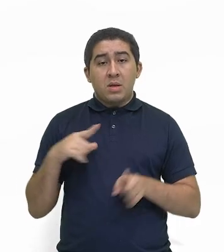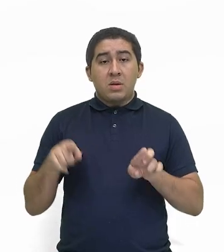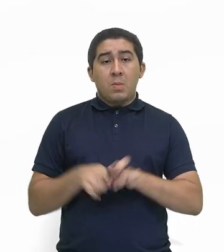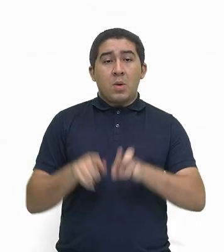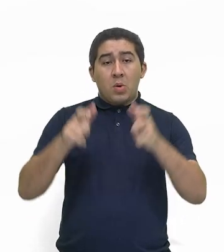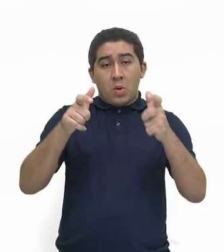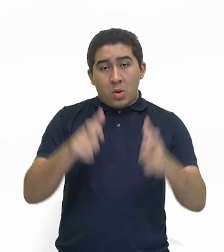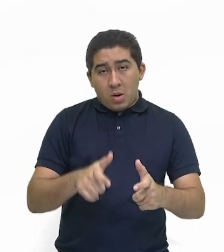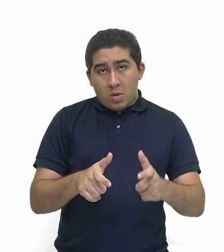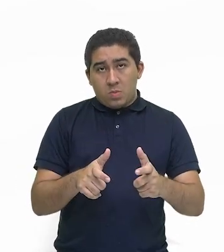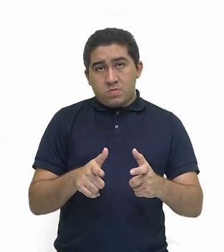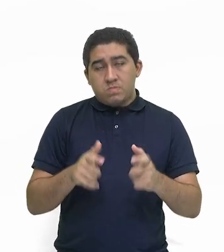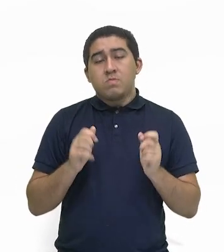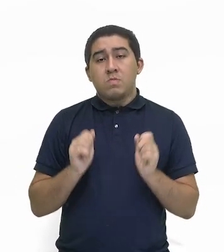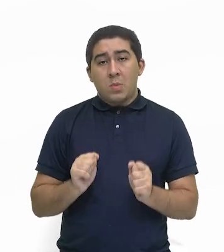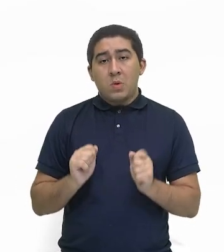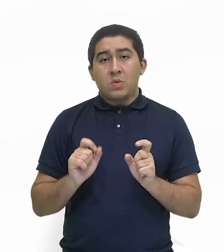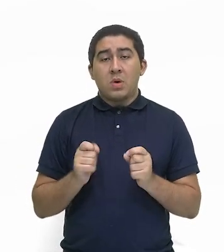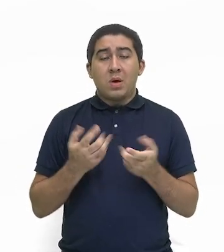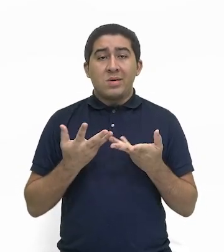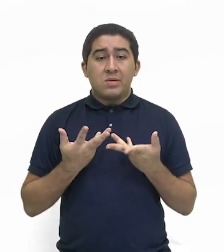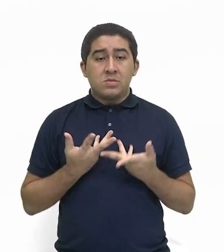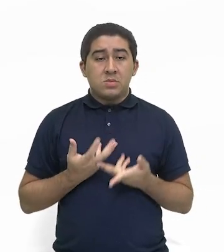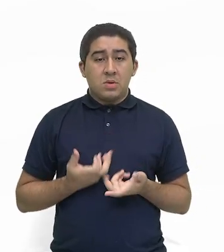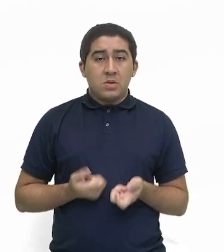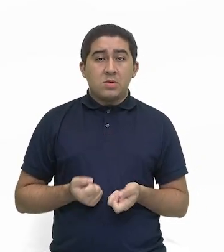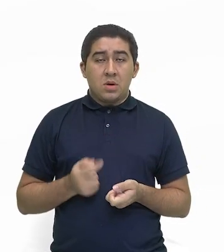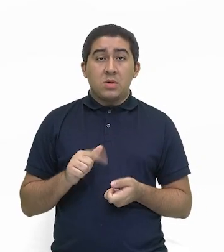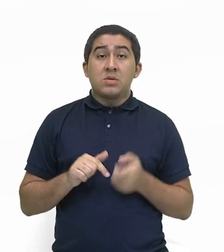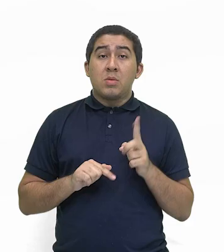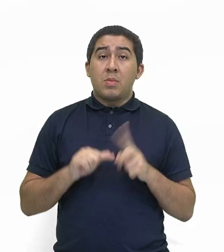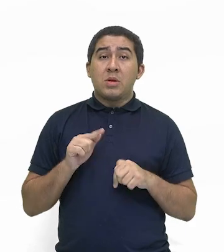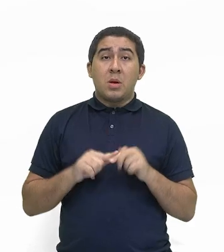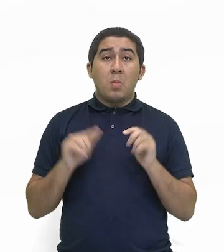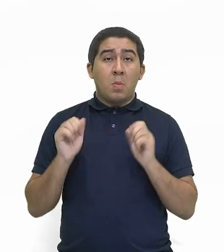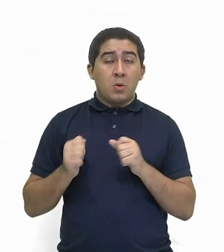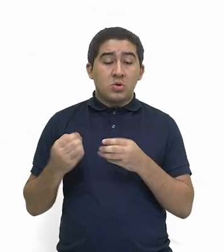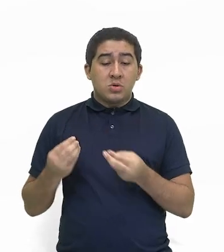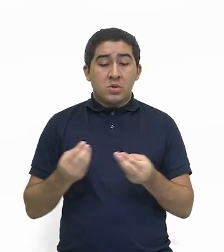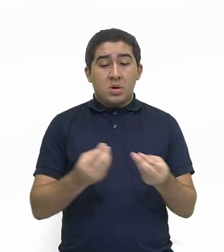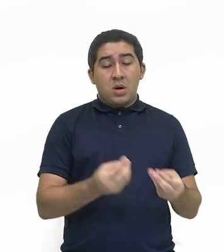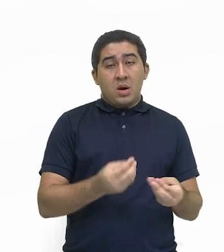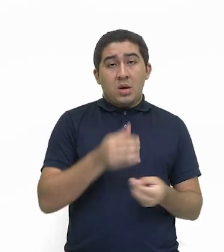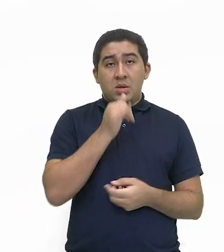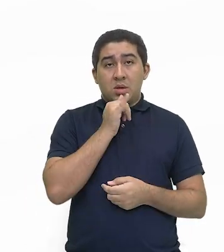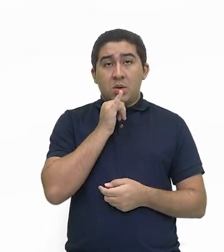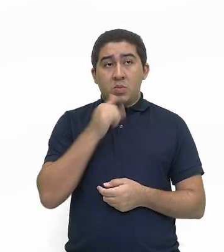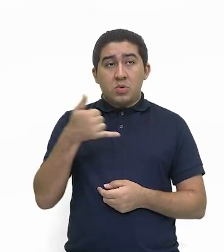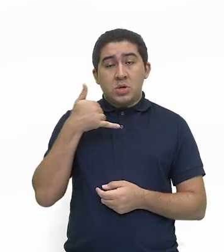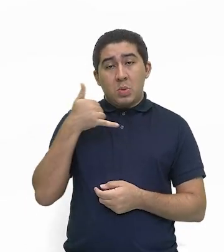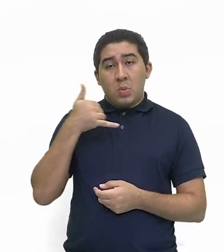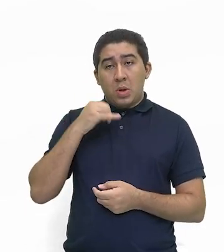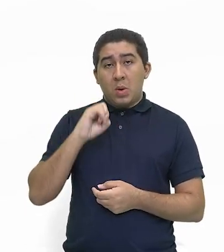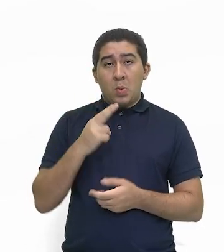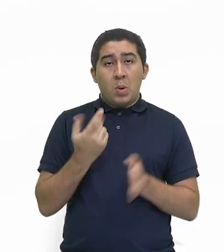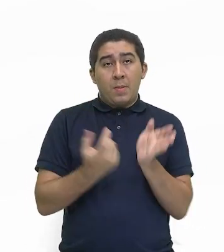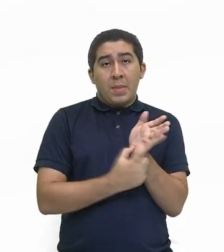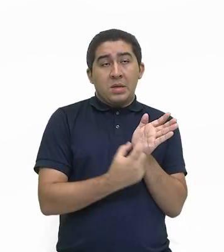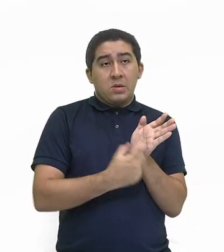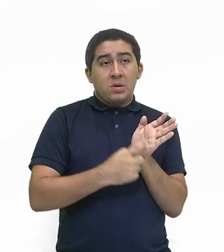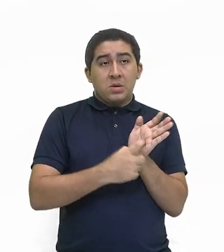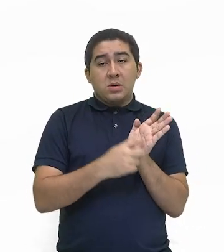estabelecimentos, que você pode entregar, né, o teu celular, a bateria do